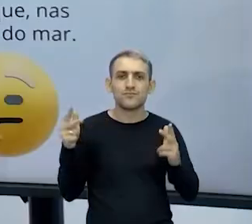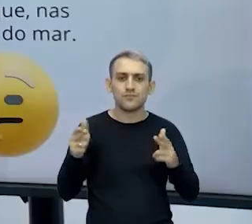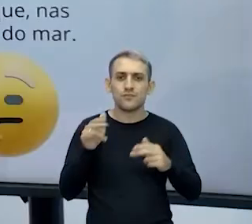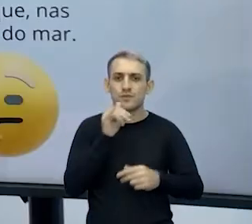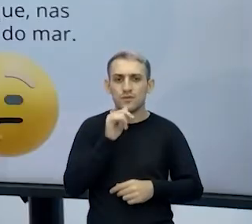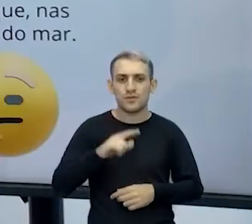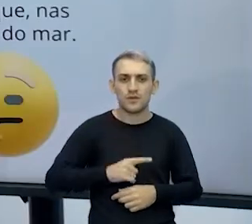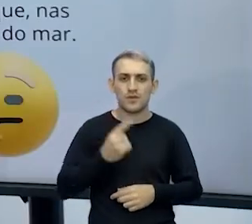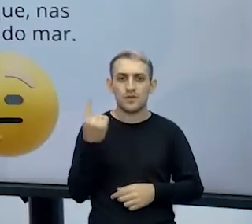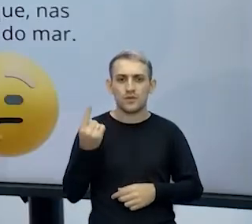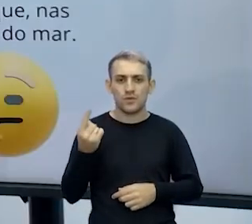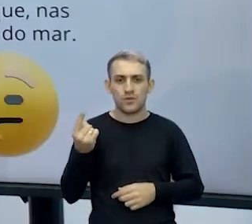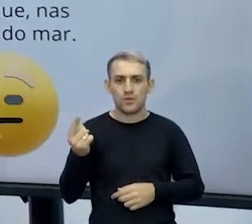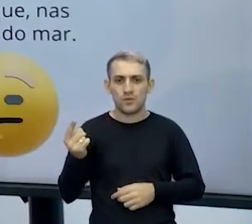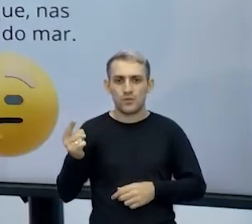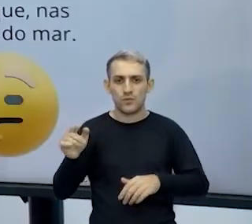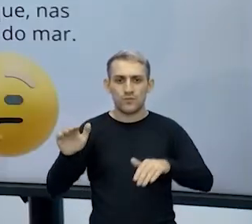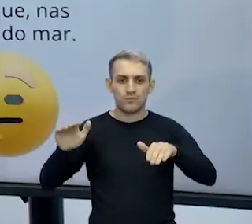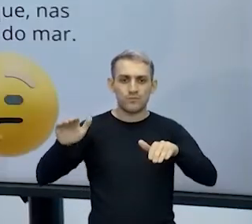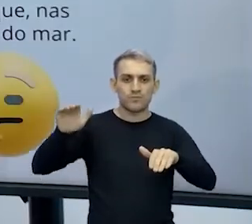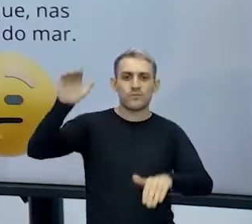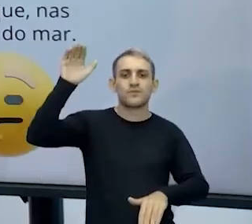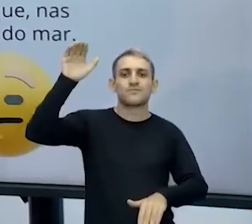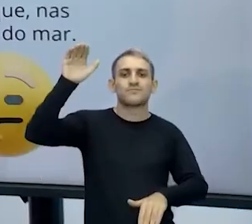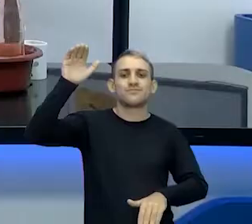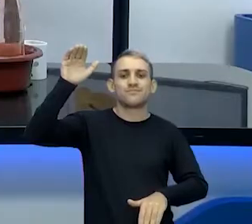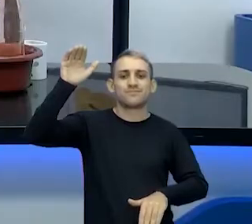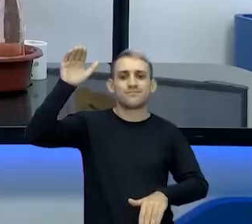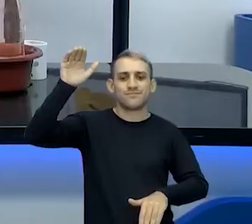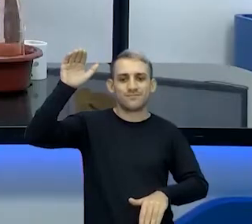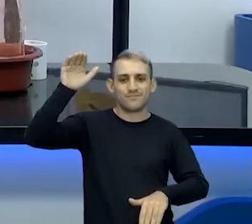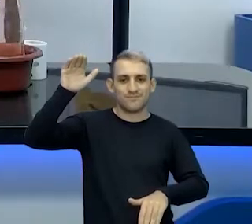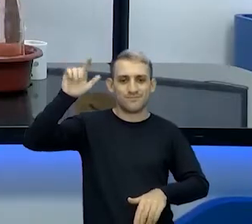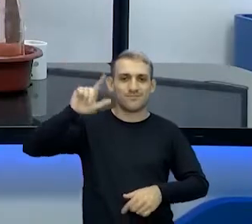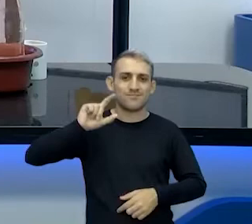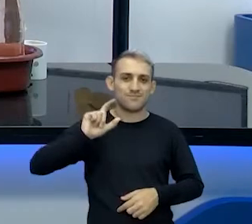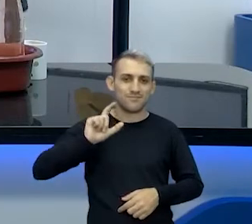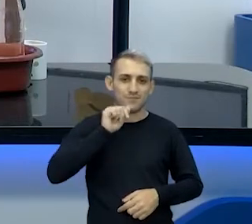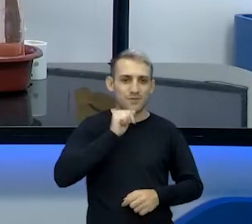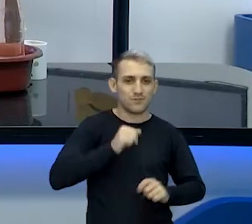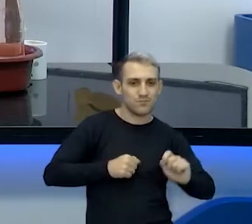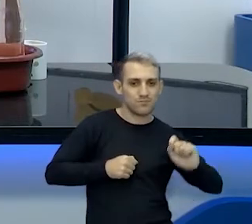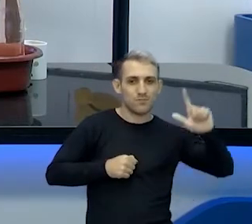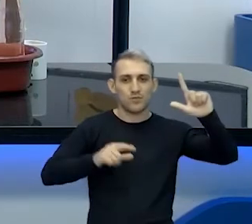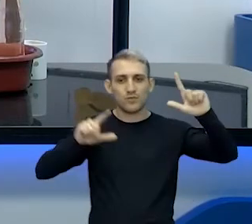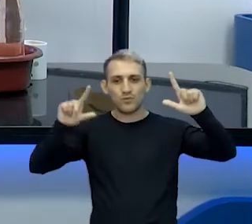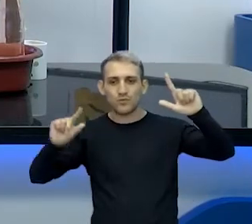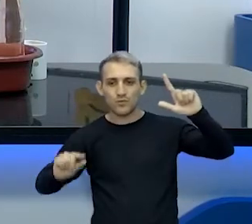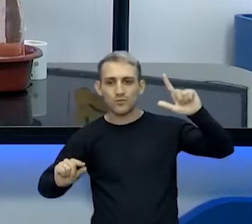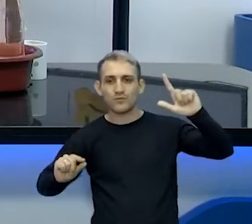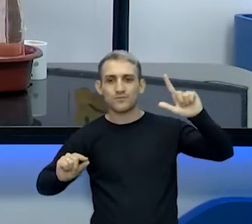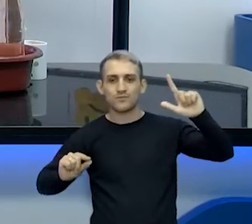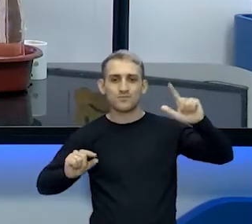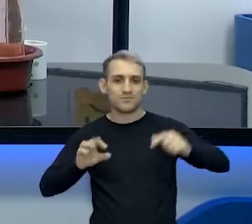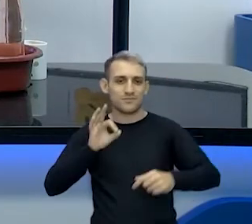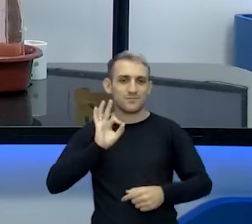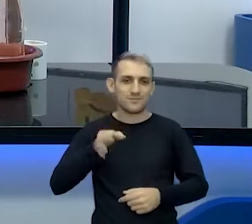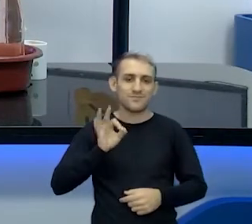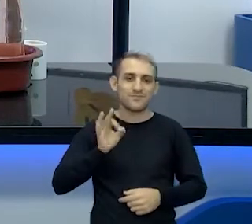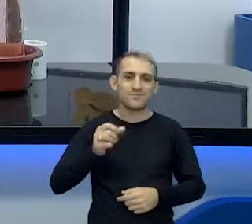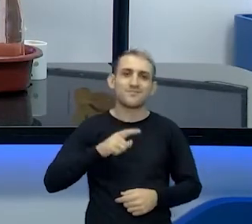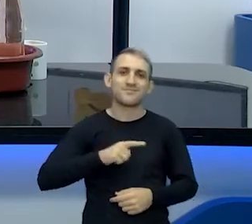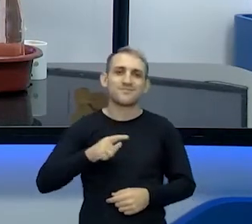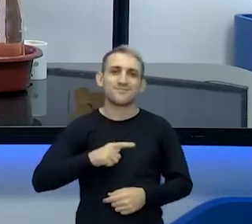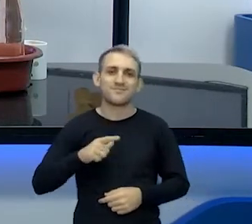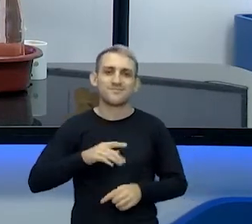Quando um está aumentando, a outra está diminuindo. Quando eu falo diminuir, você faz assim, aí fica legal. Ah, mas eu já sou diminuta